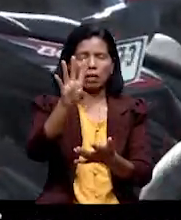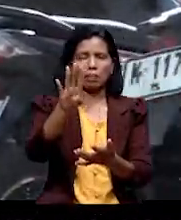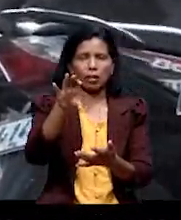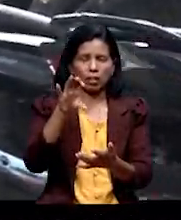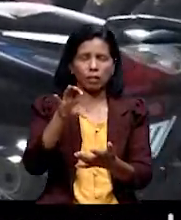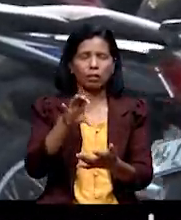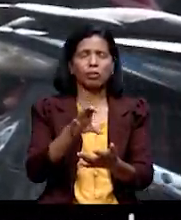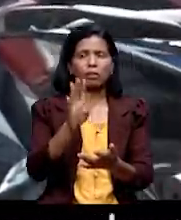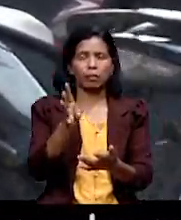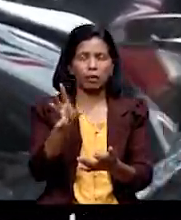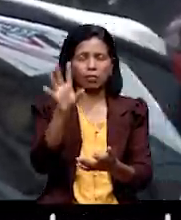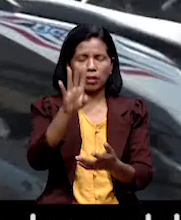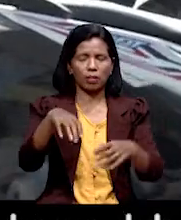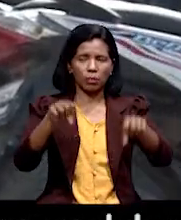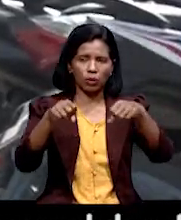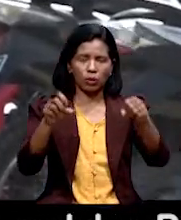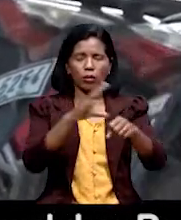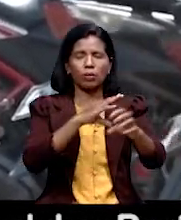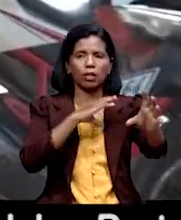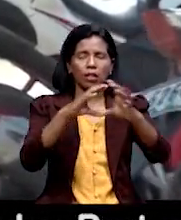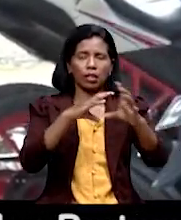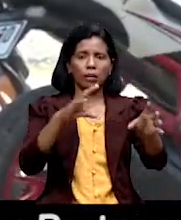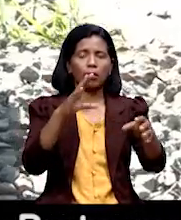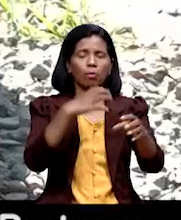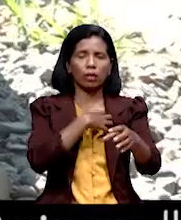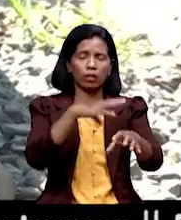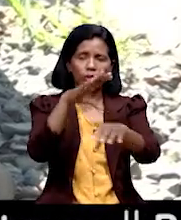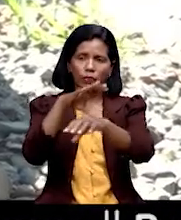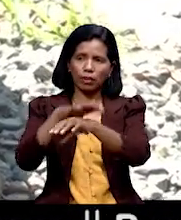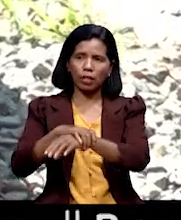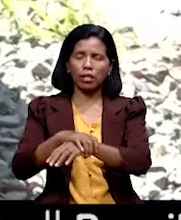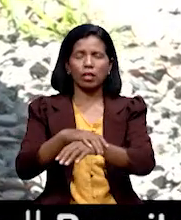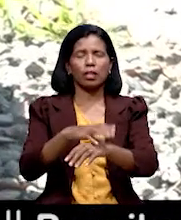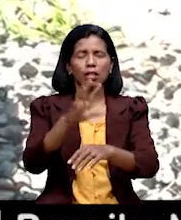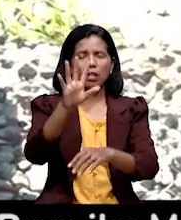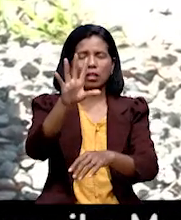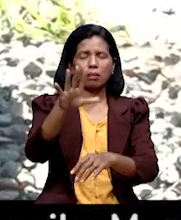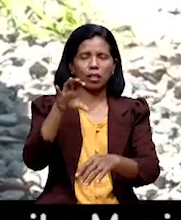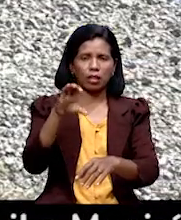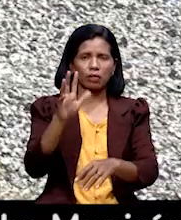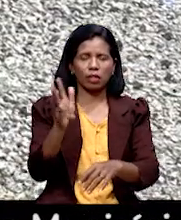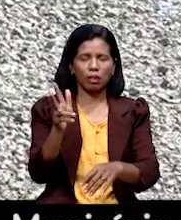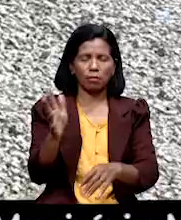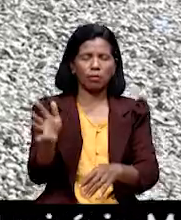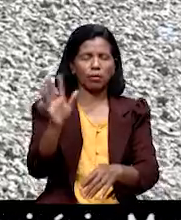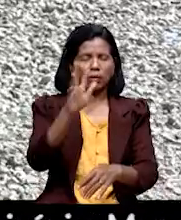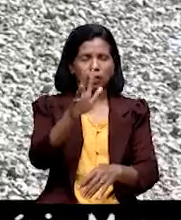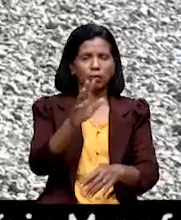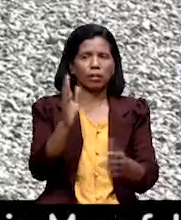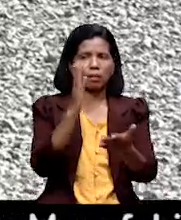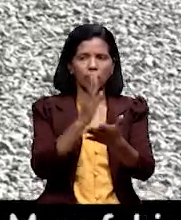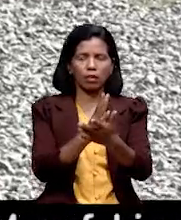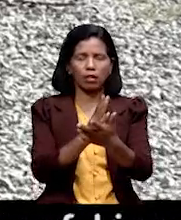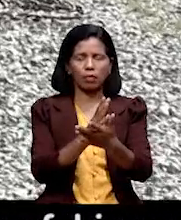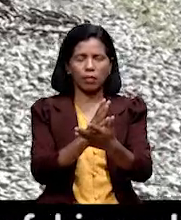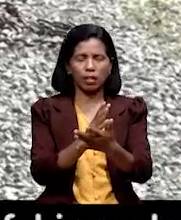hanesan motorizar no kareta nebe prende hamutu kerihung nen atus lima tolunulu resin tolu nebe mak para latui regras hanesan para iha